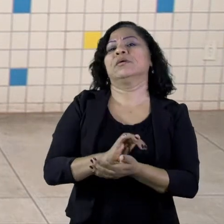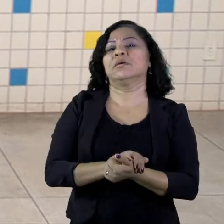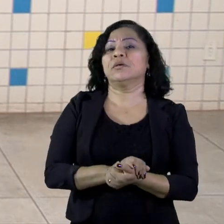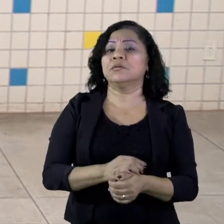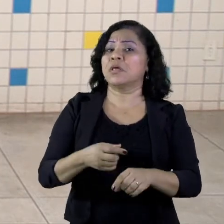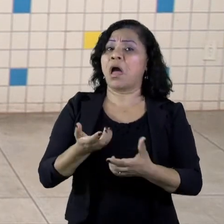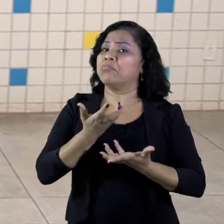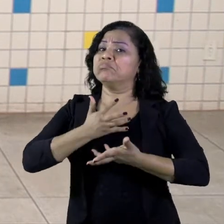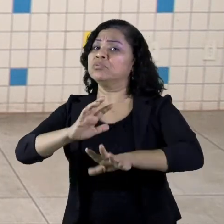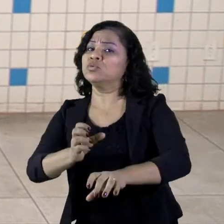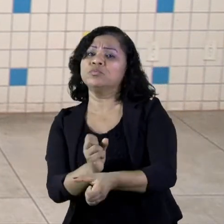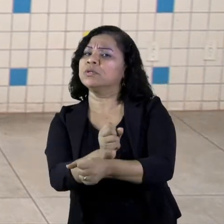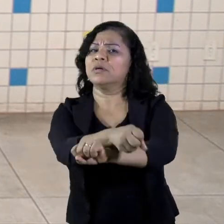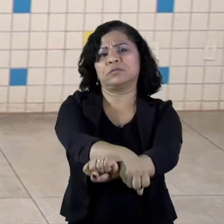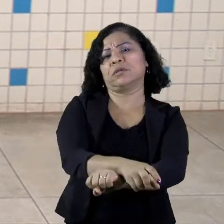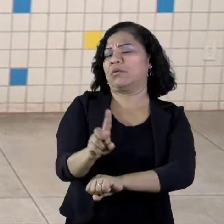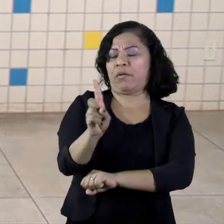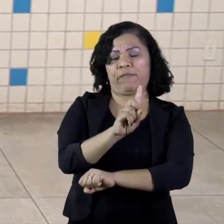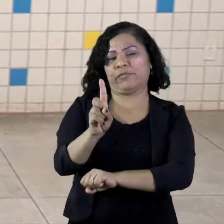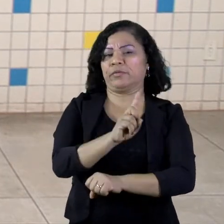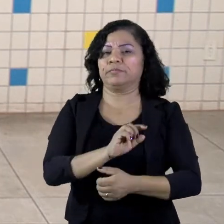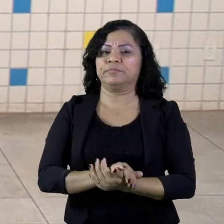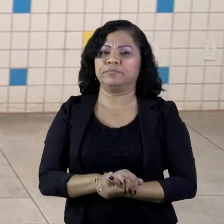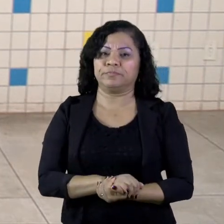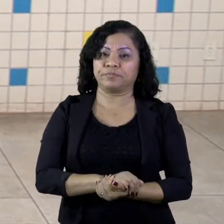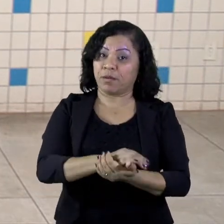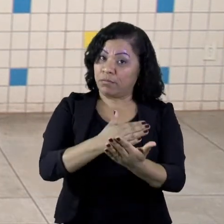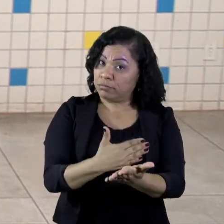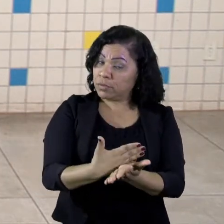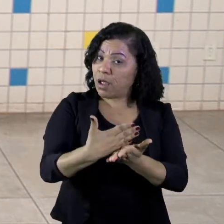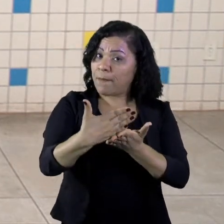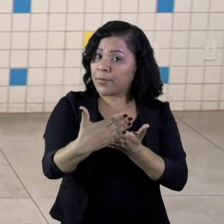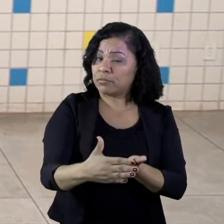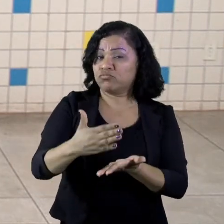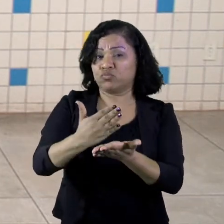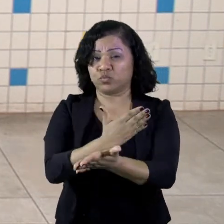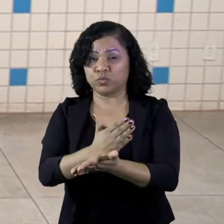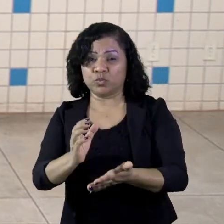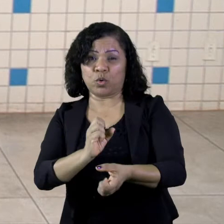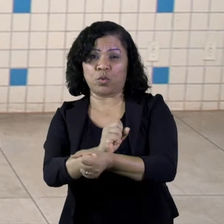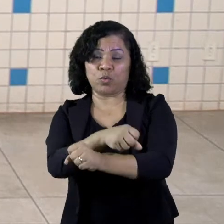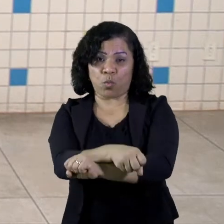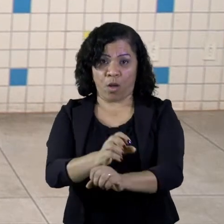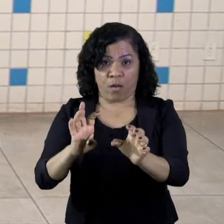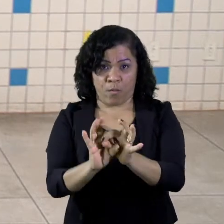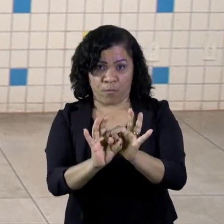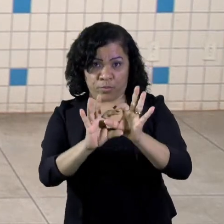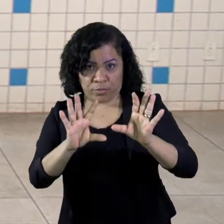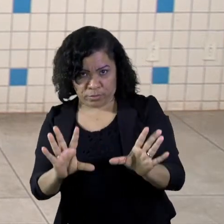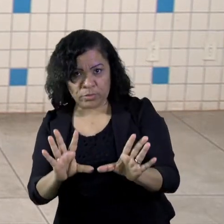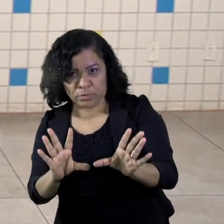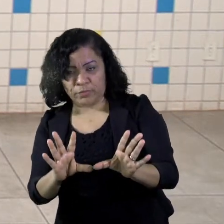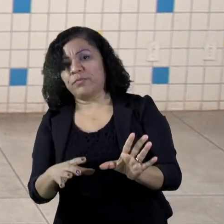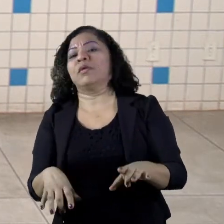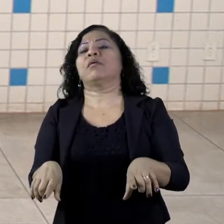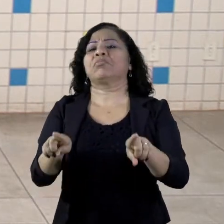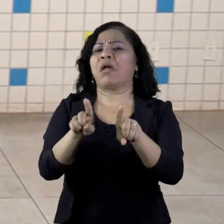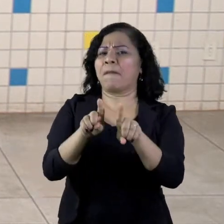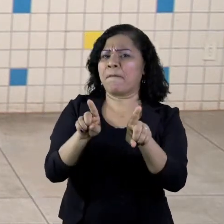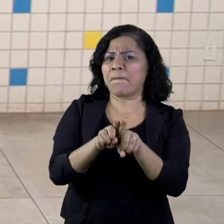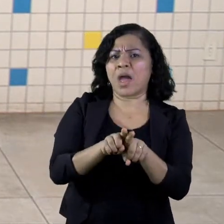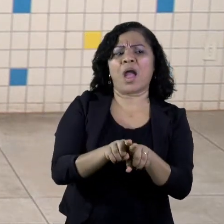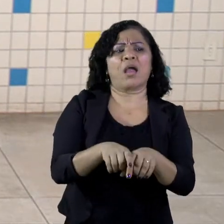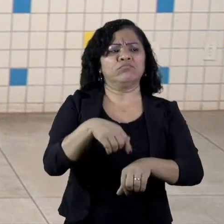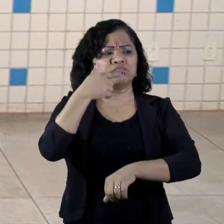por dívidas. A partir daí, alguns escravos alforriados também passaram a obter alguns